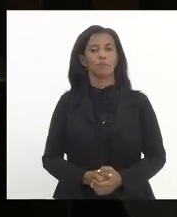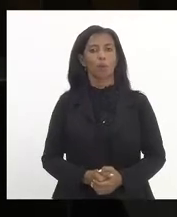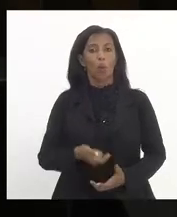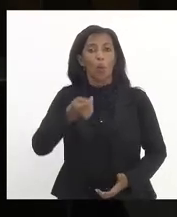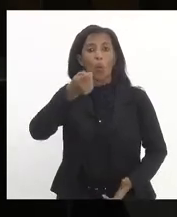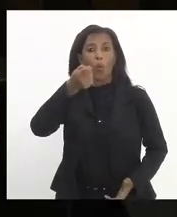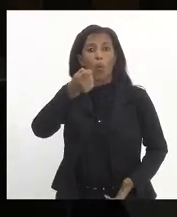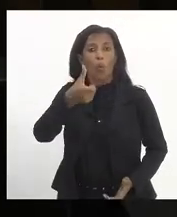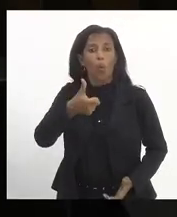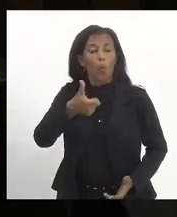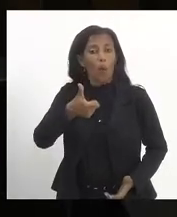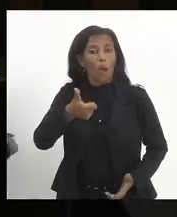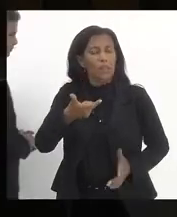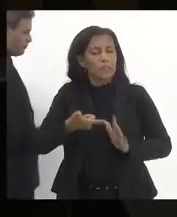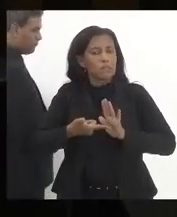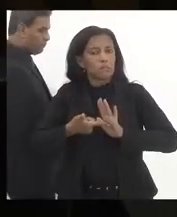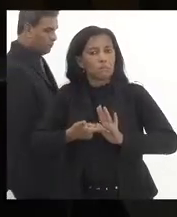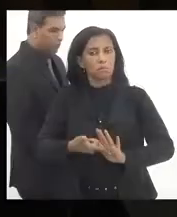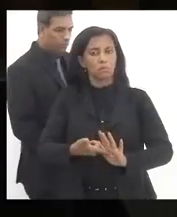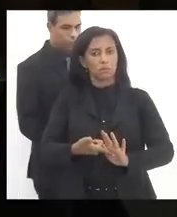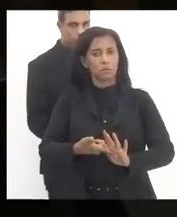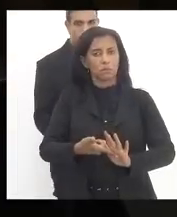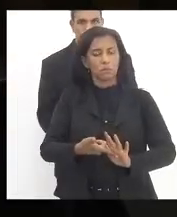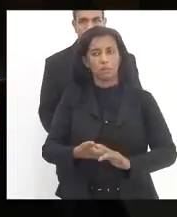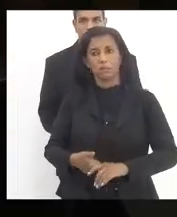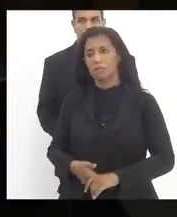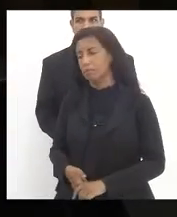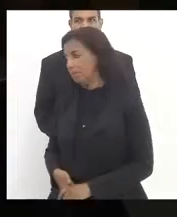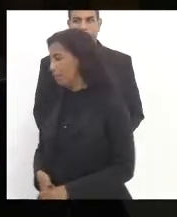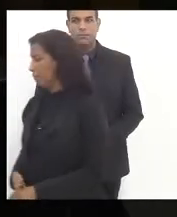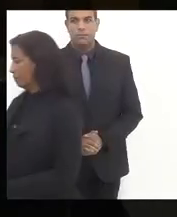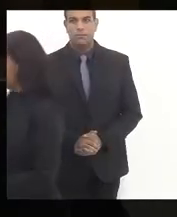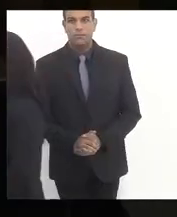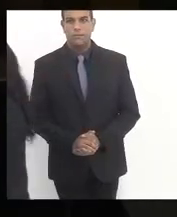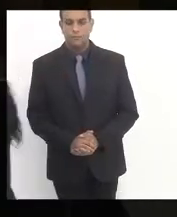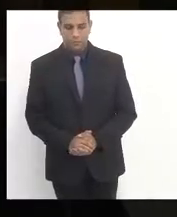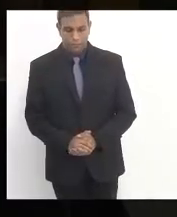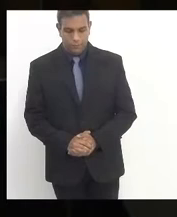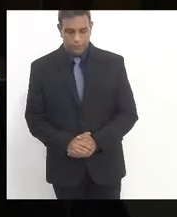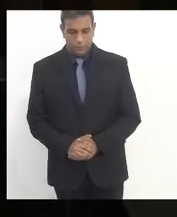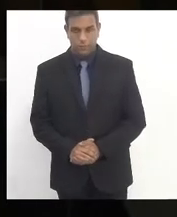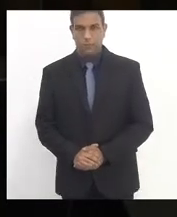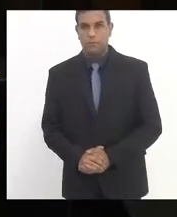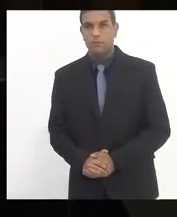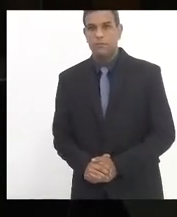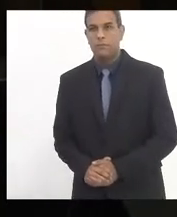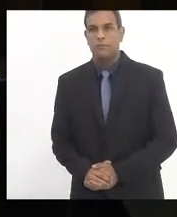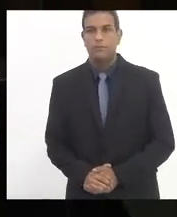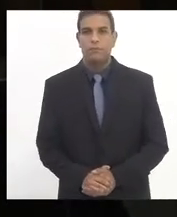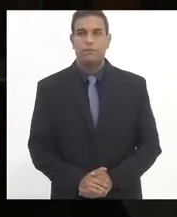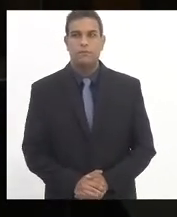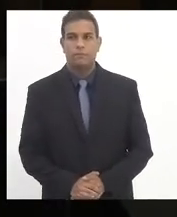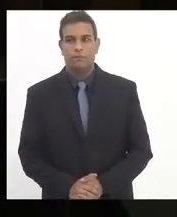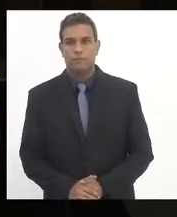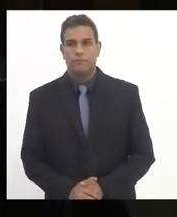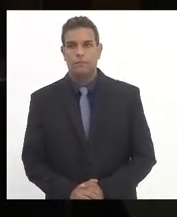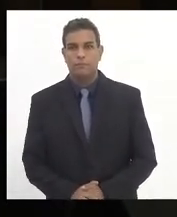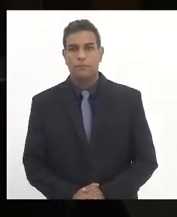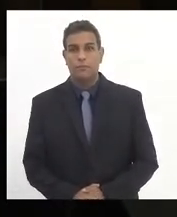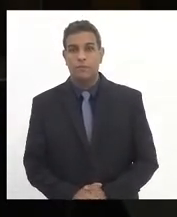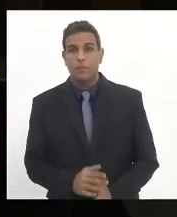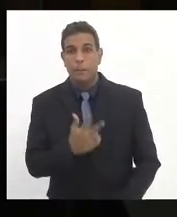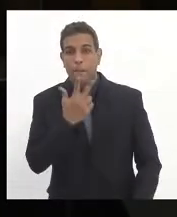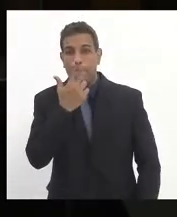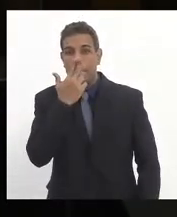quase que se caracterizando, senhora presidente, como apropriação indébita. Eu falei